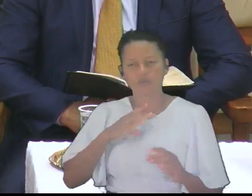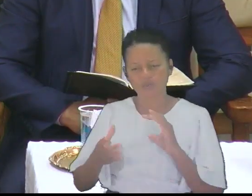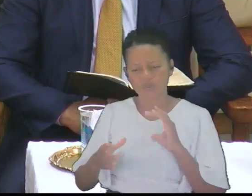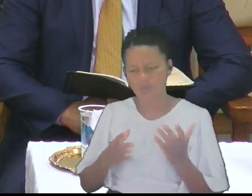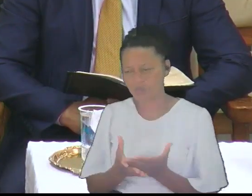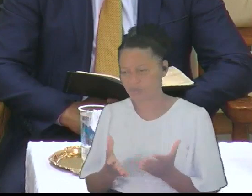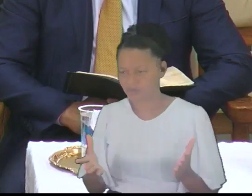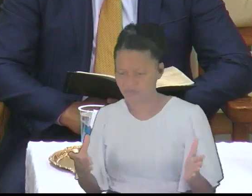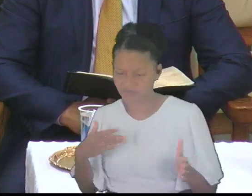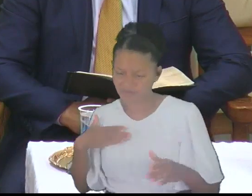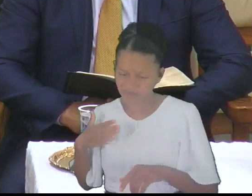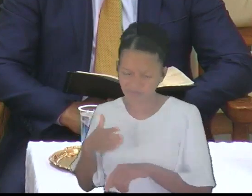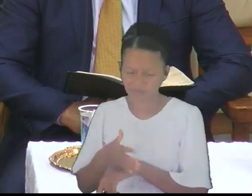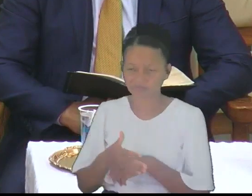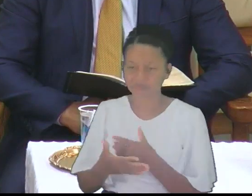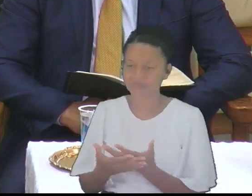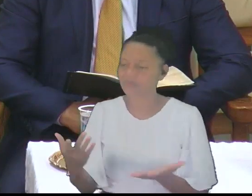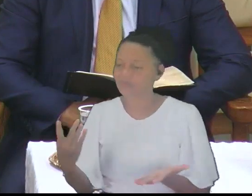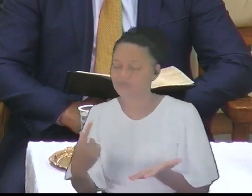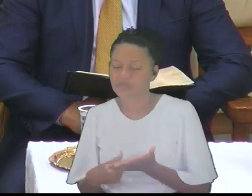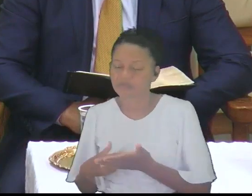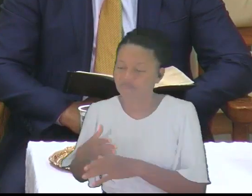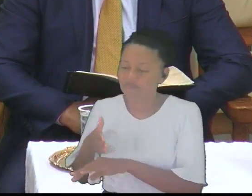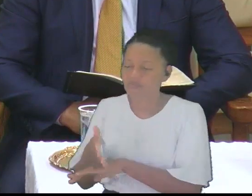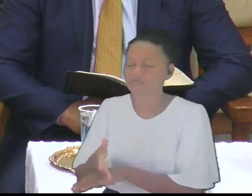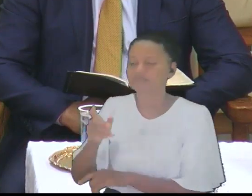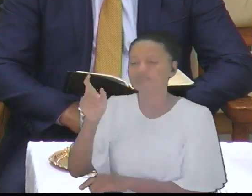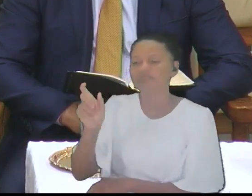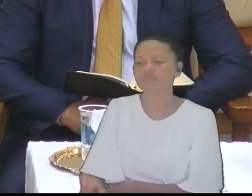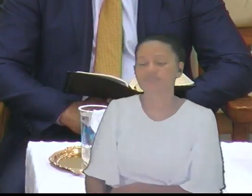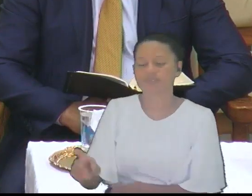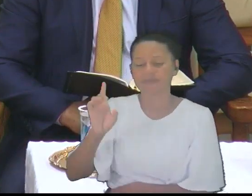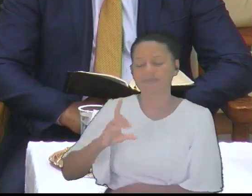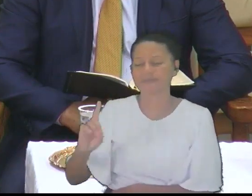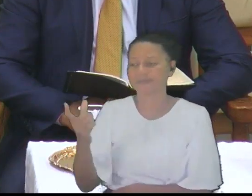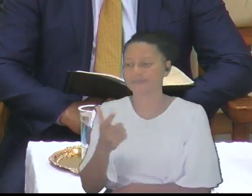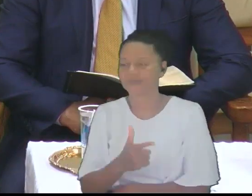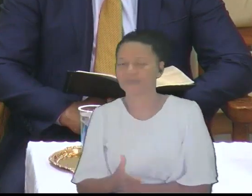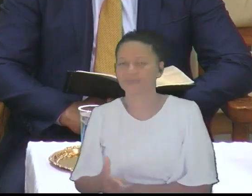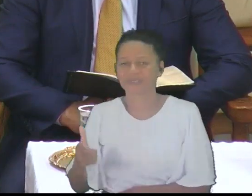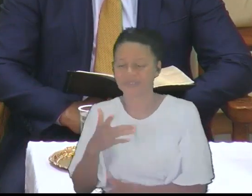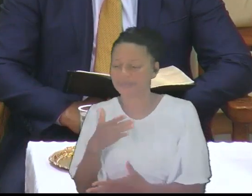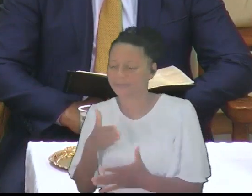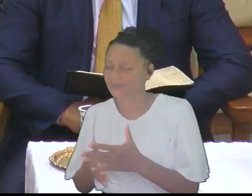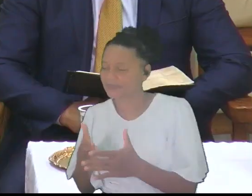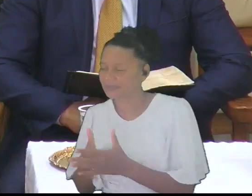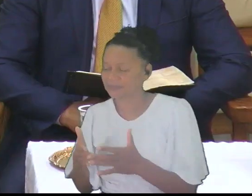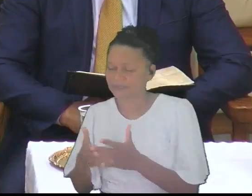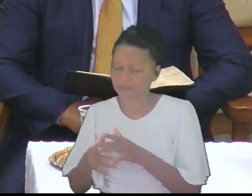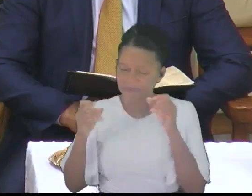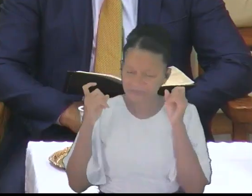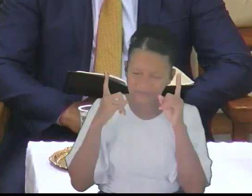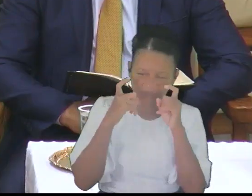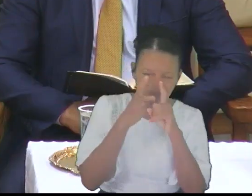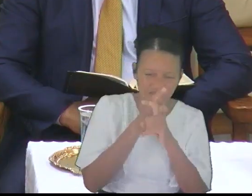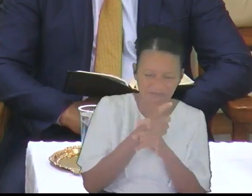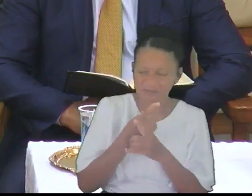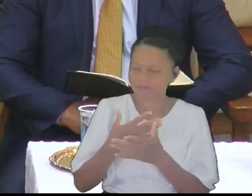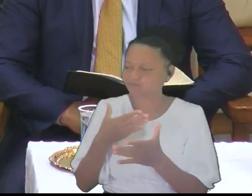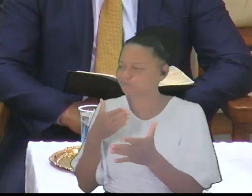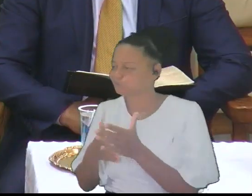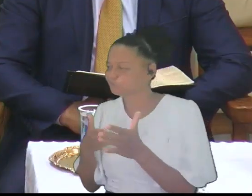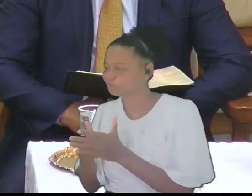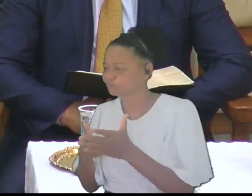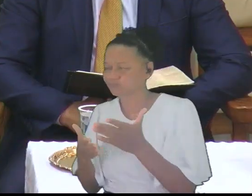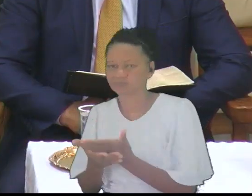atrevimento de entrar na presença de Deus sem barreira, sem dificuldade, sem